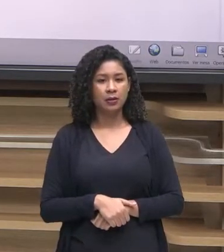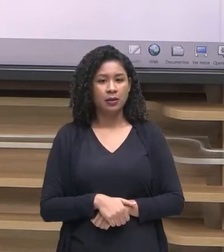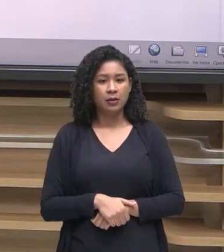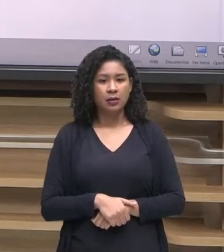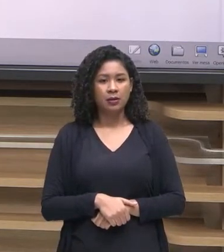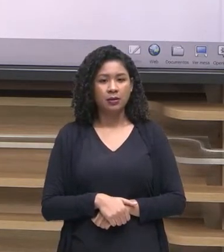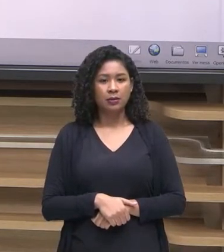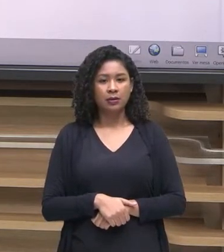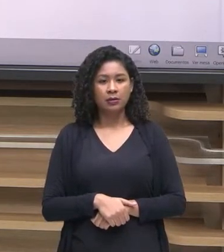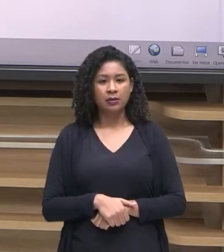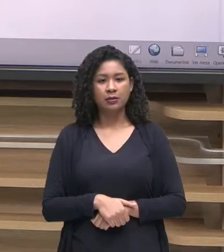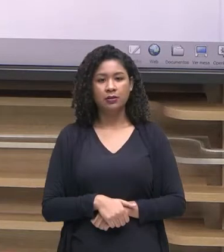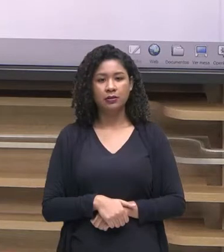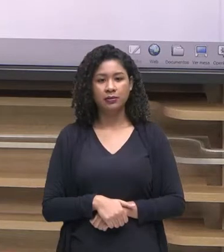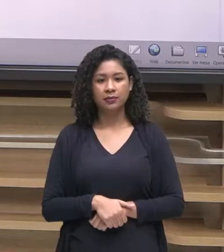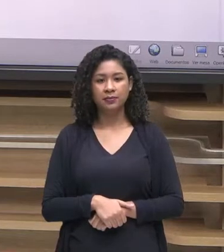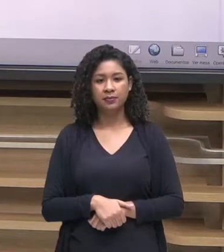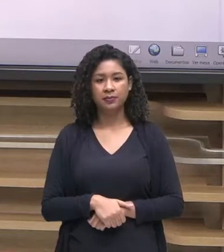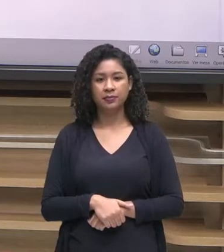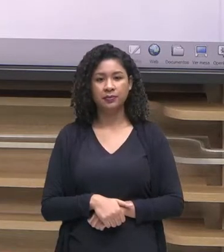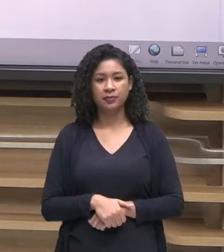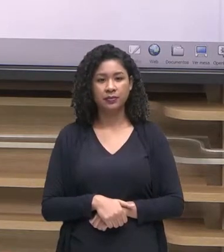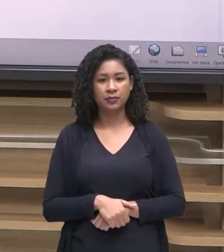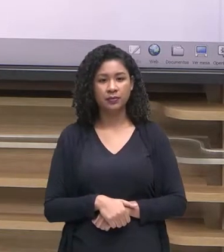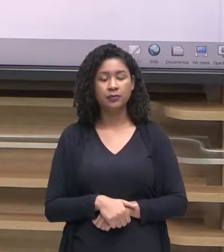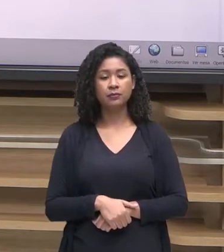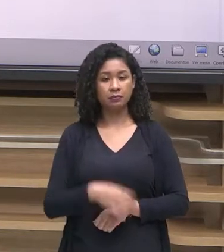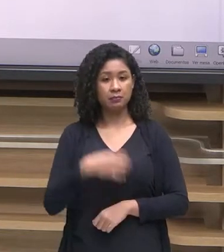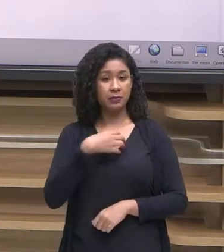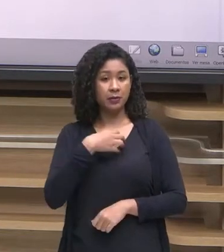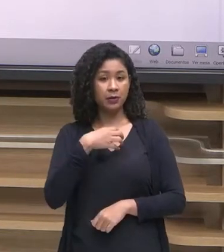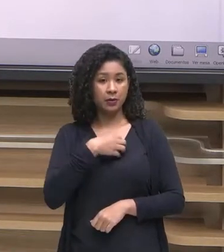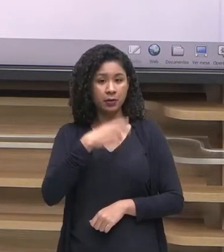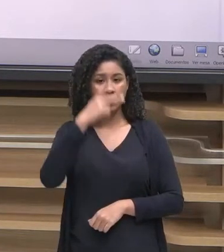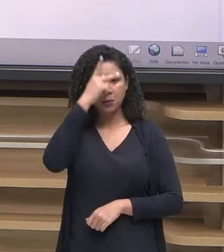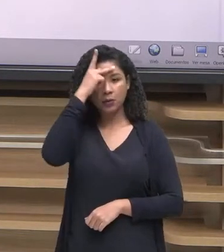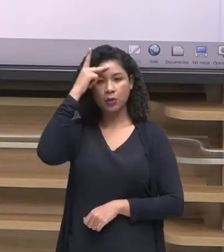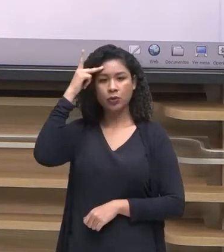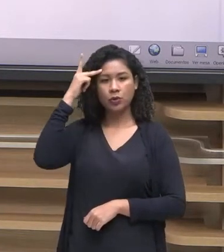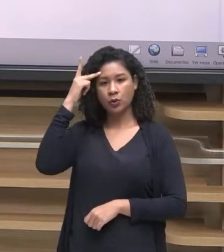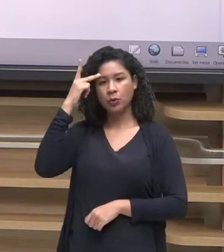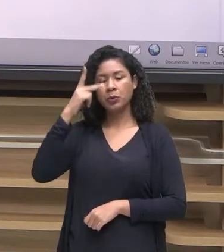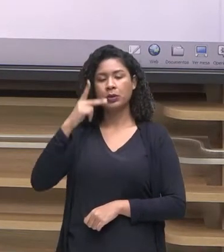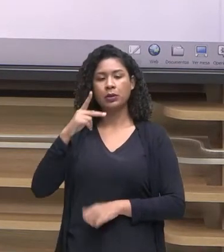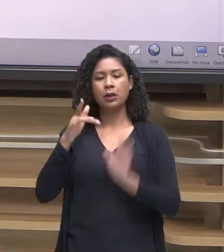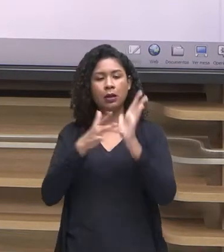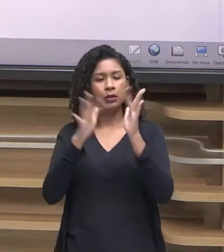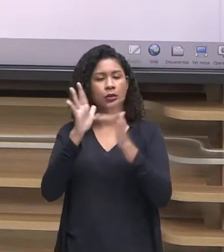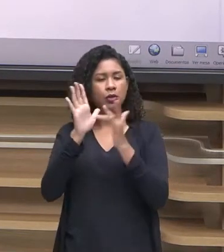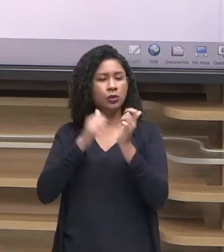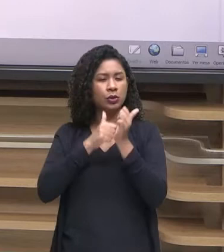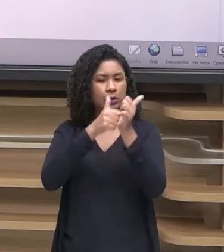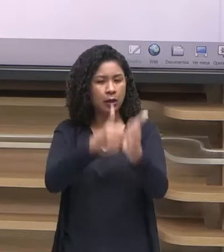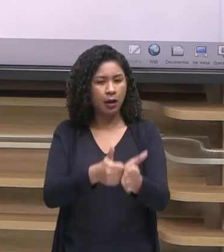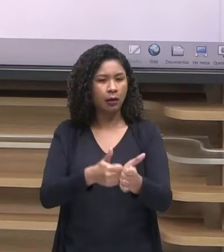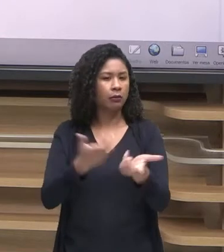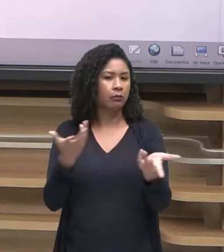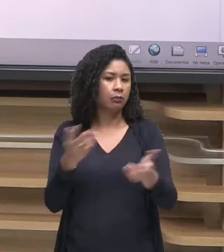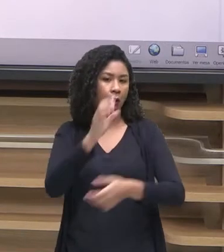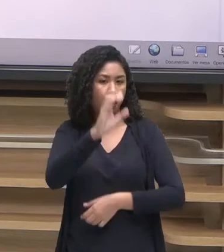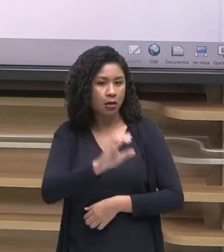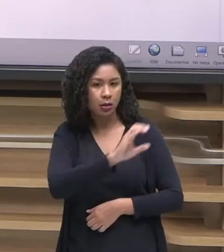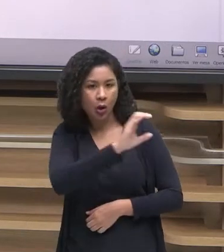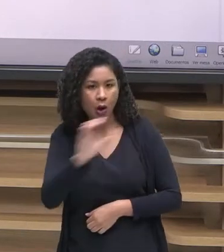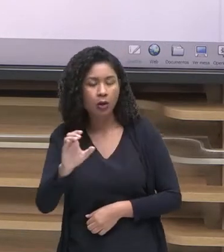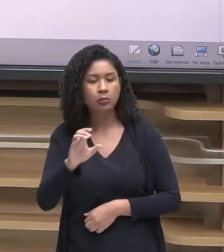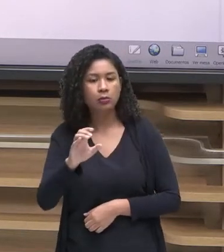né? A maneira como os cristãos se comportam aqui no Brasil, cristãos católicos, é diferente,